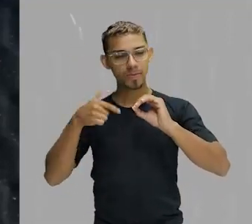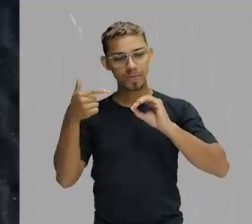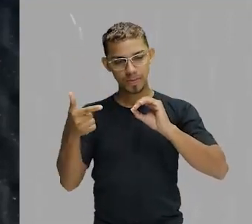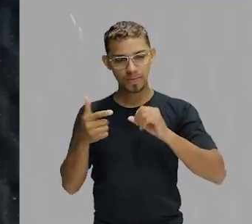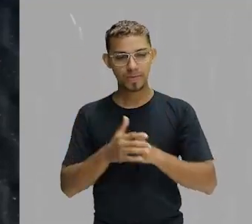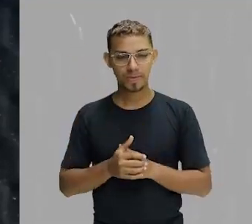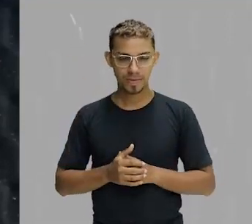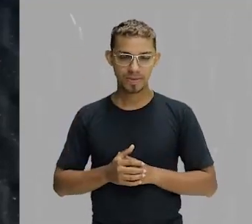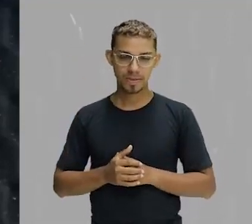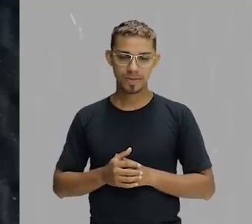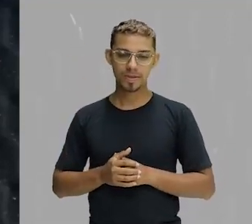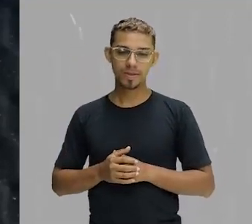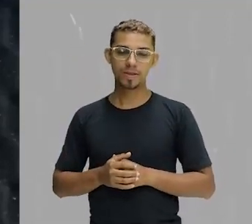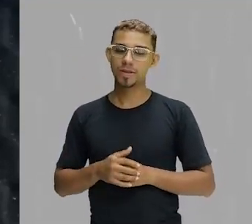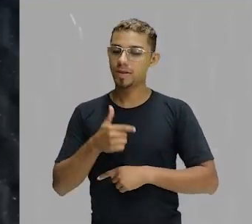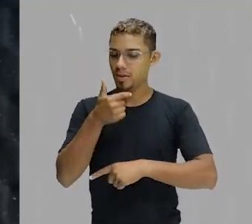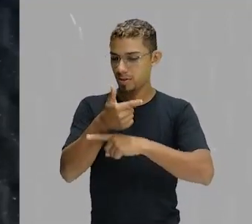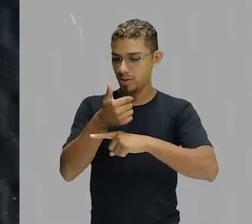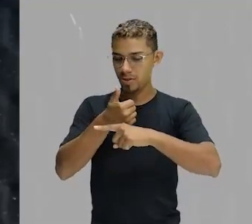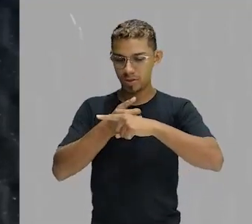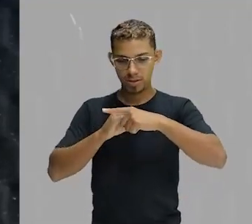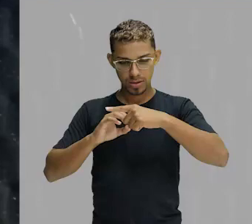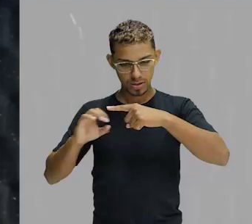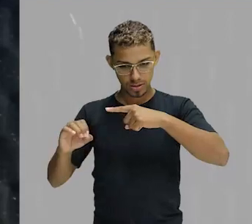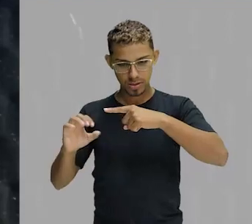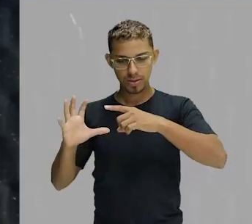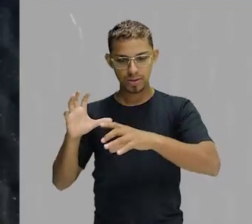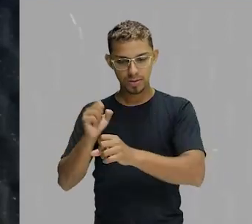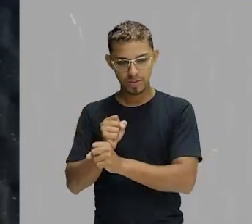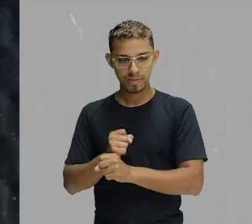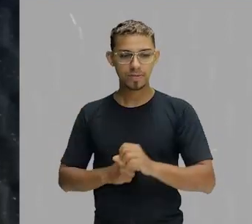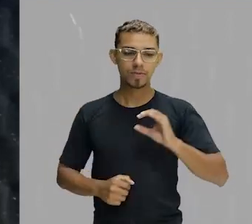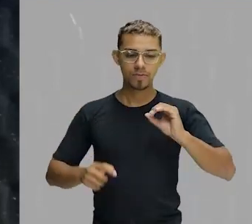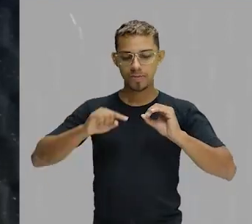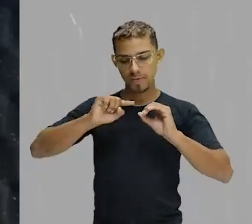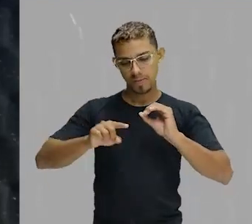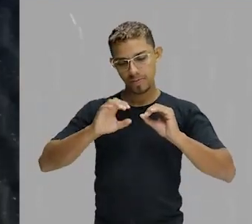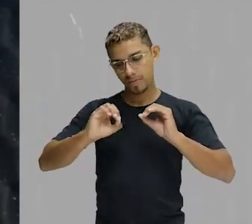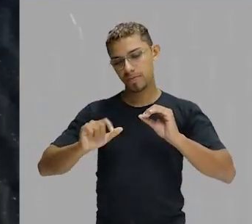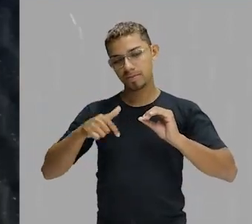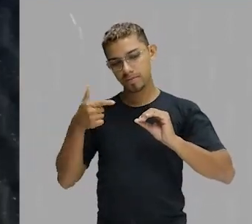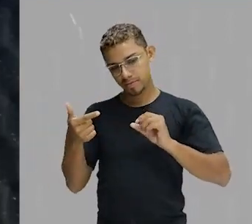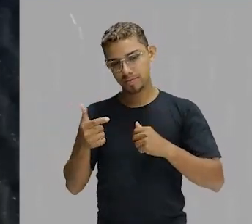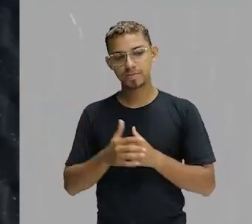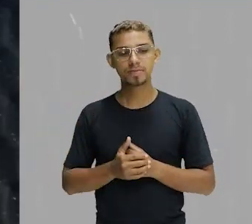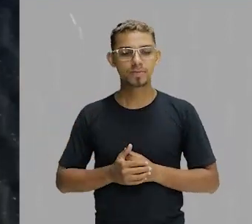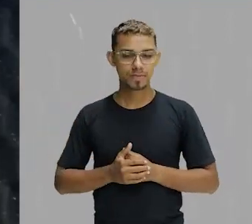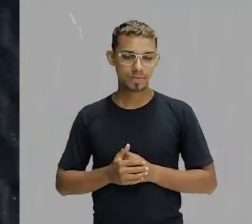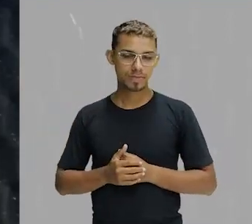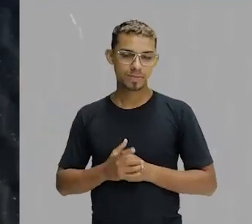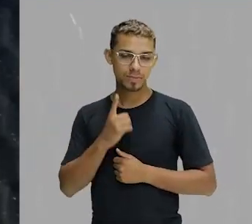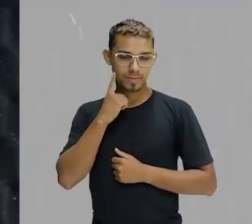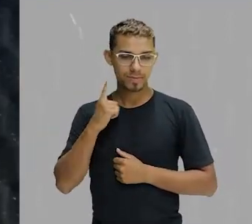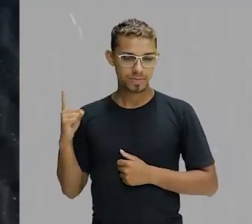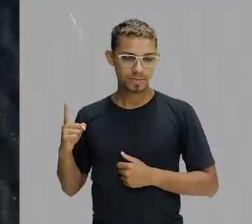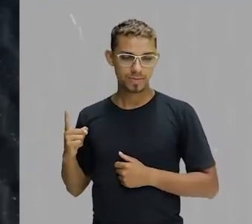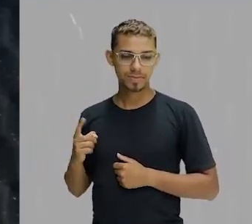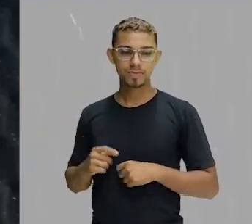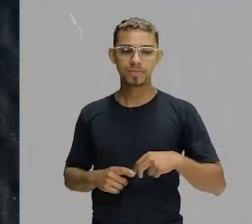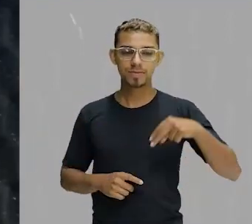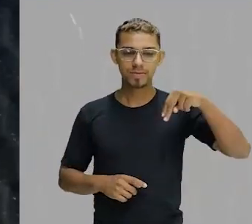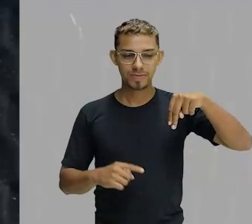2 por 100, já está escrito aqui no decimal, corresponde a 0,02. E o tempo, ele